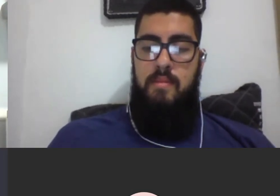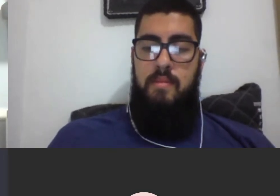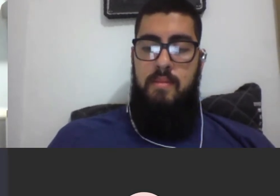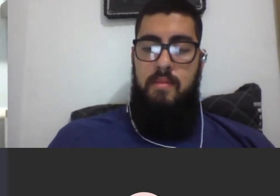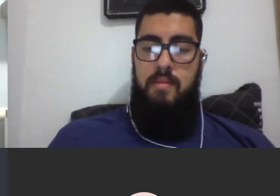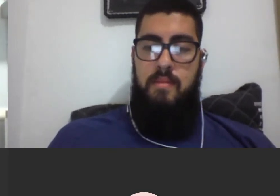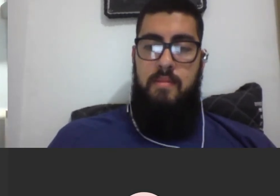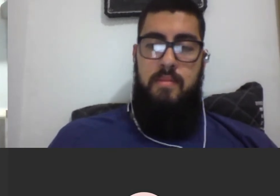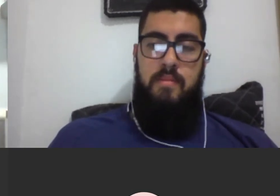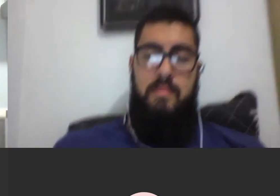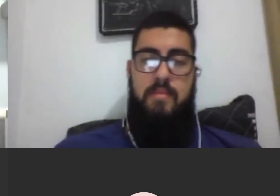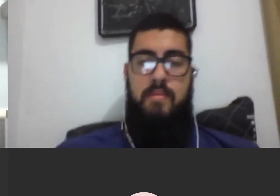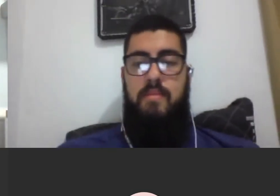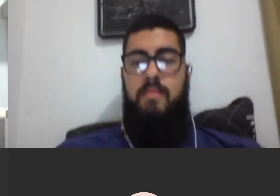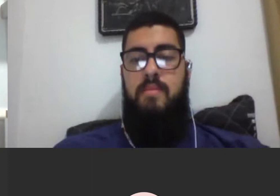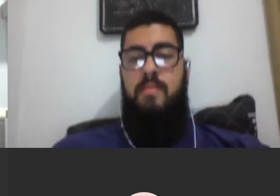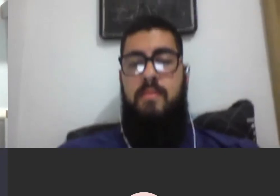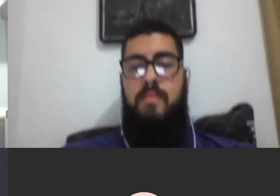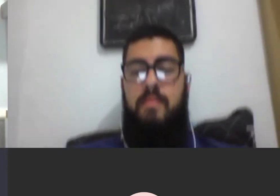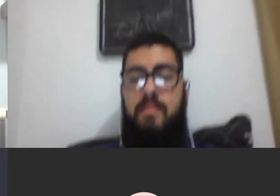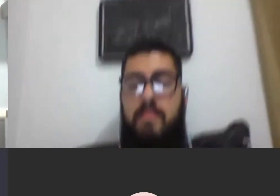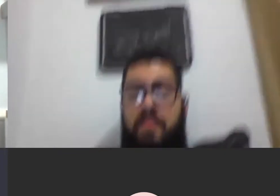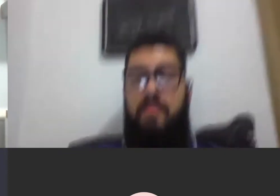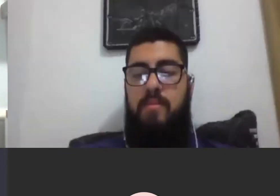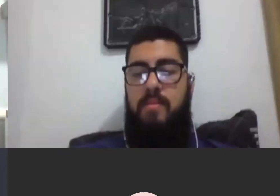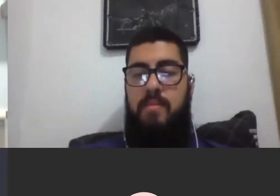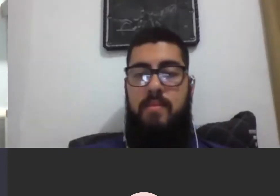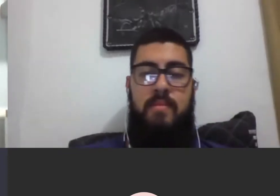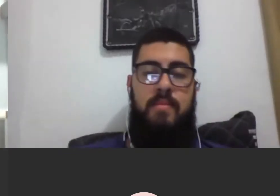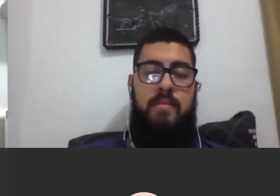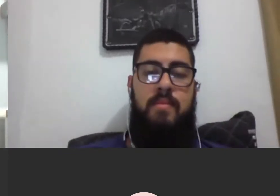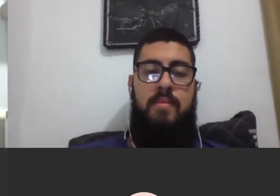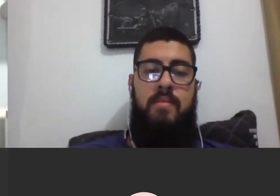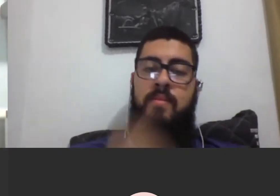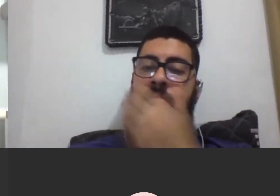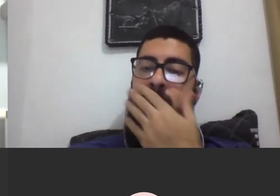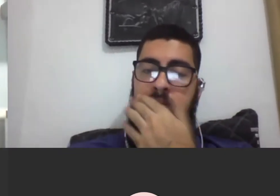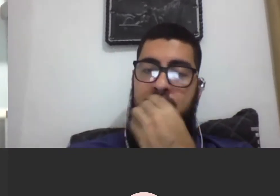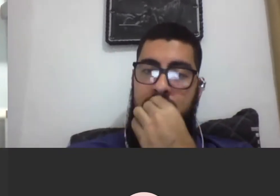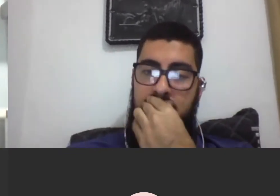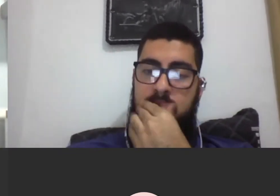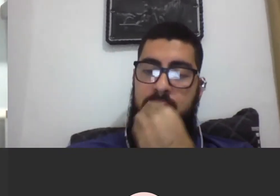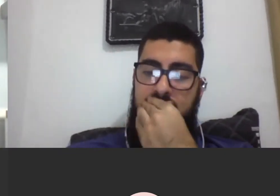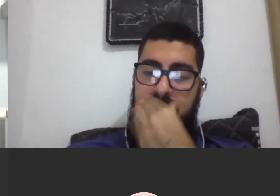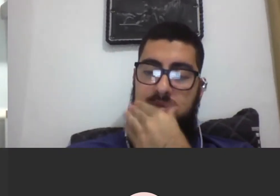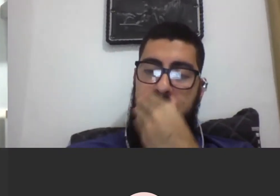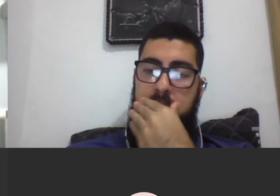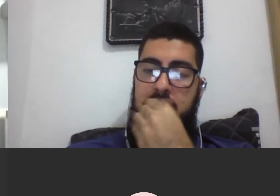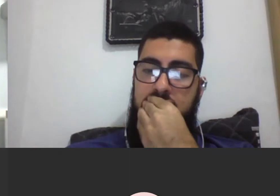Eu não. O vídeo não. Então, eu postei no meu Instagram, mas no Instagram não dá para